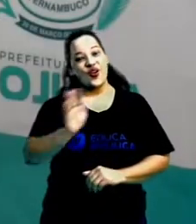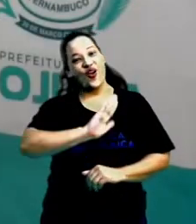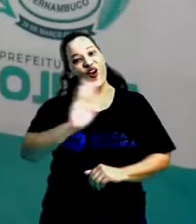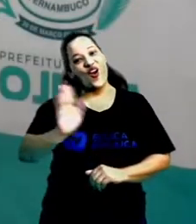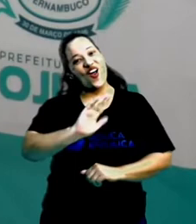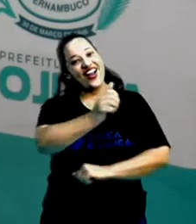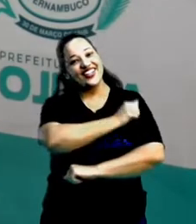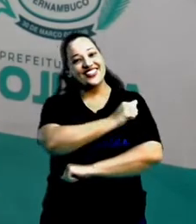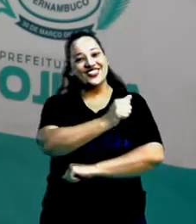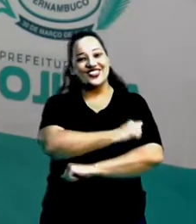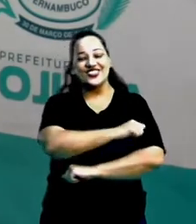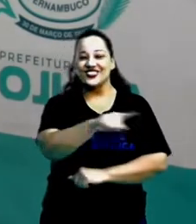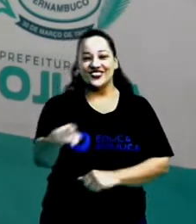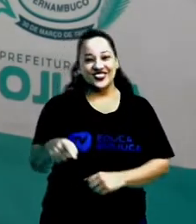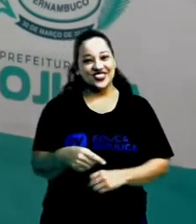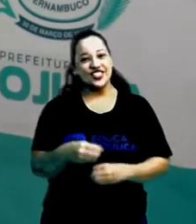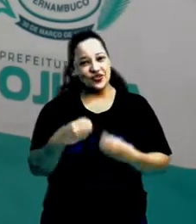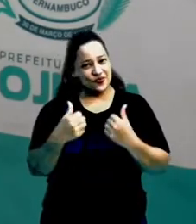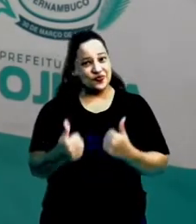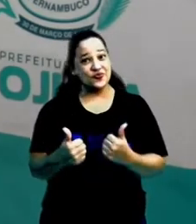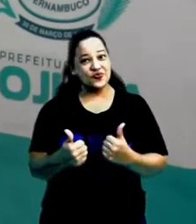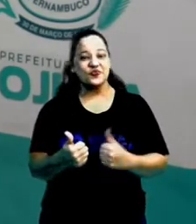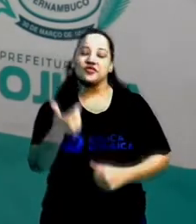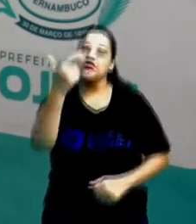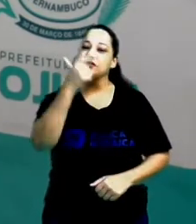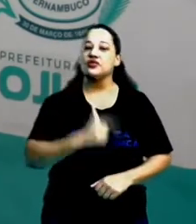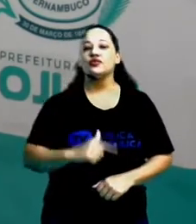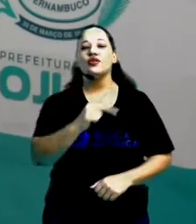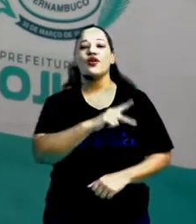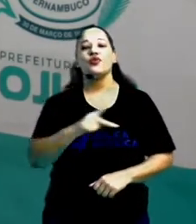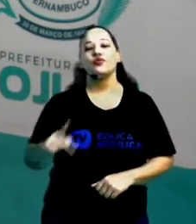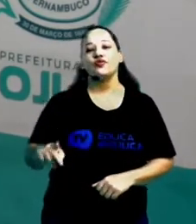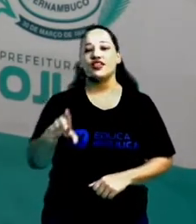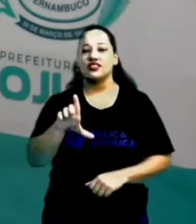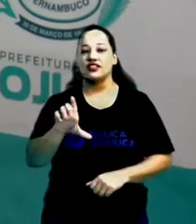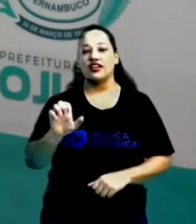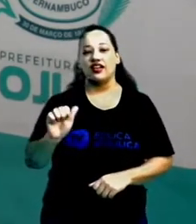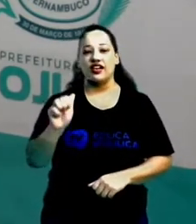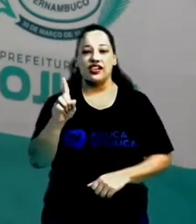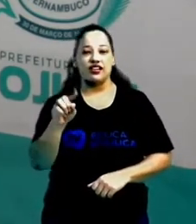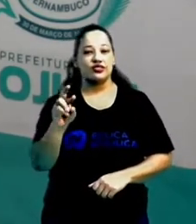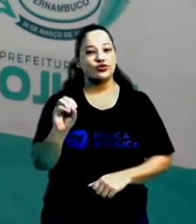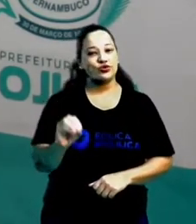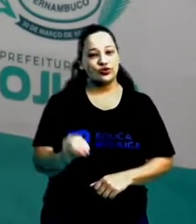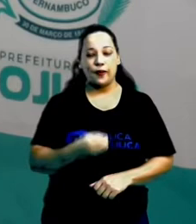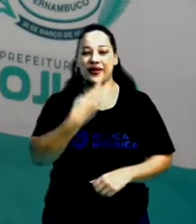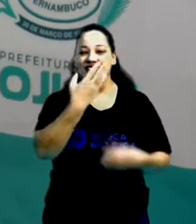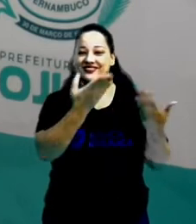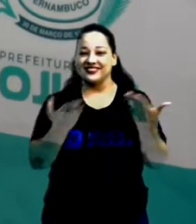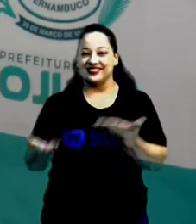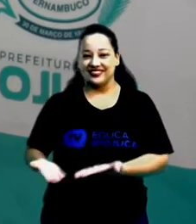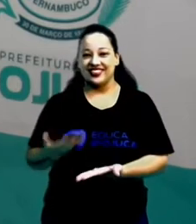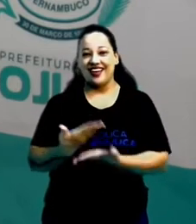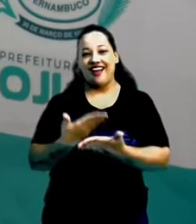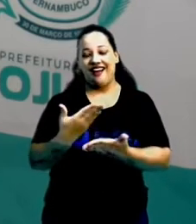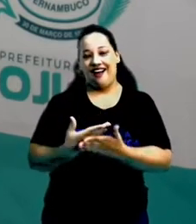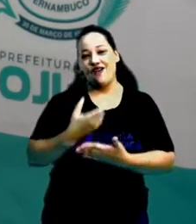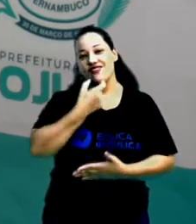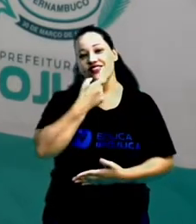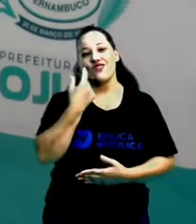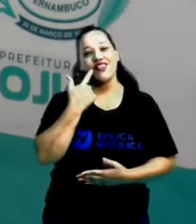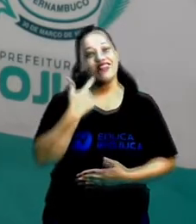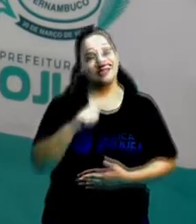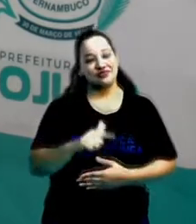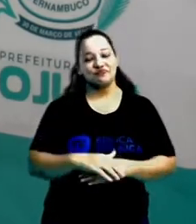Hello, students! Como vocês estão? Aqui é o Teacher Leandro e sejam bem-vindos a mais uma aula de língua inglesa.